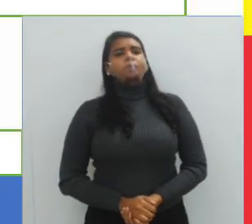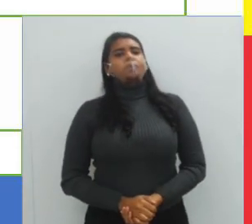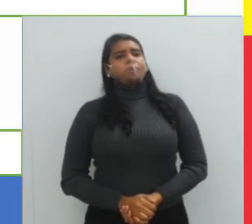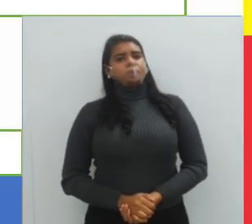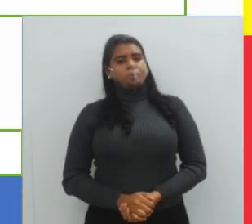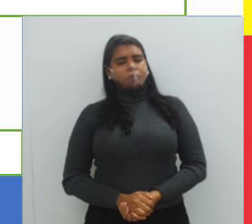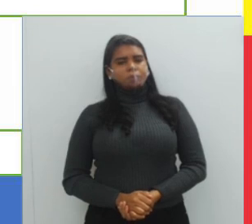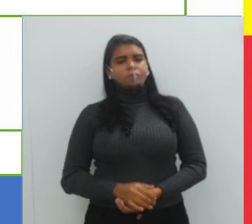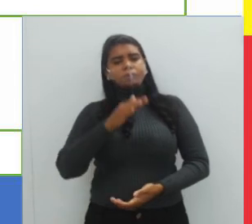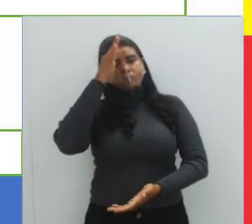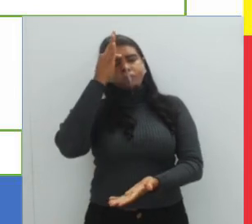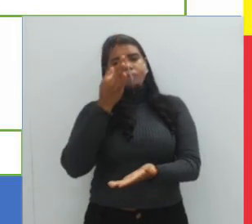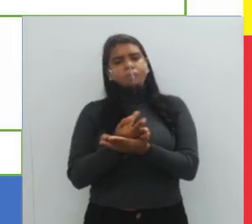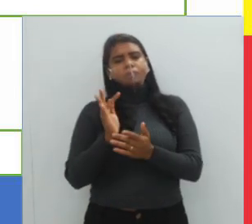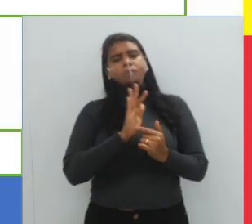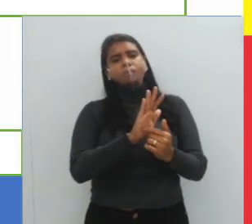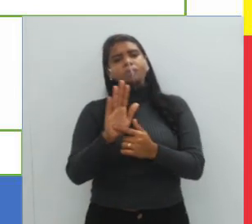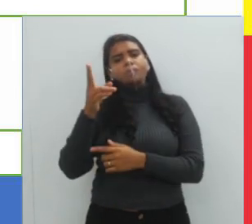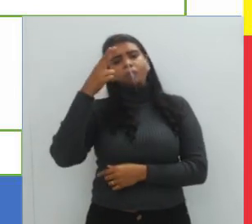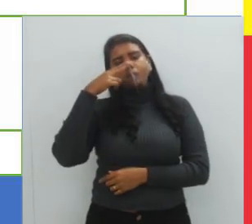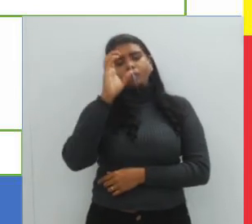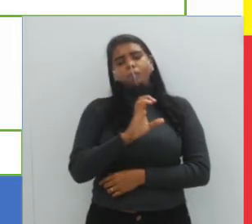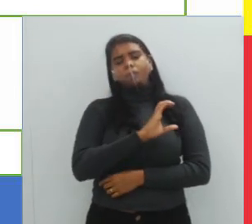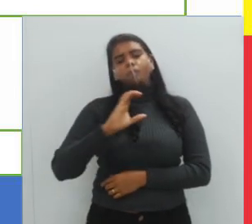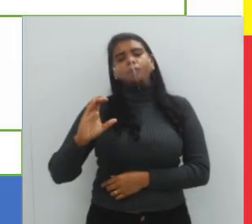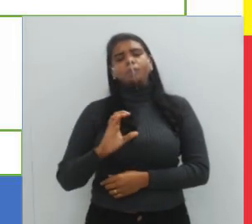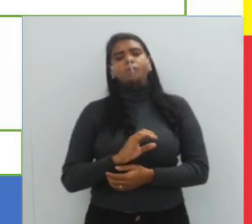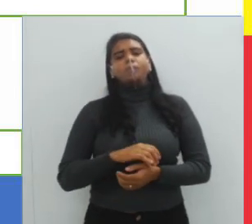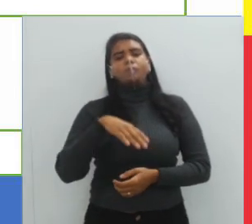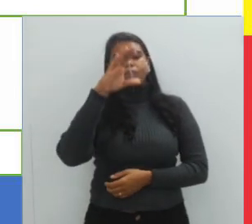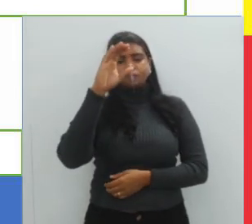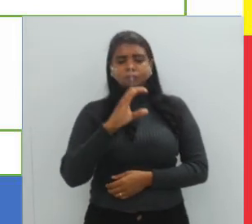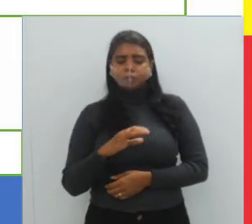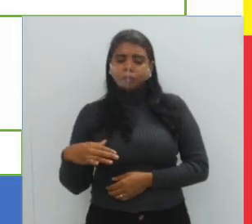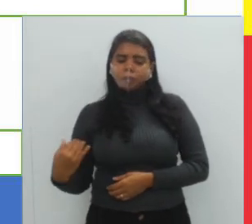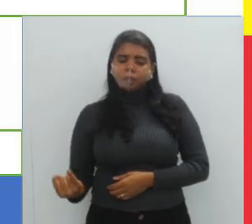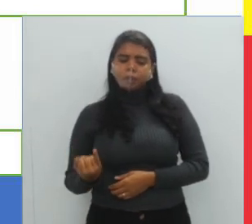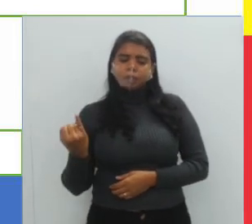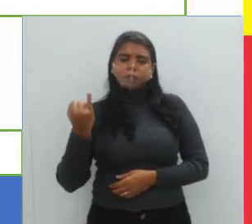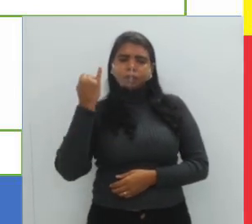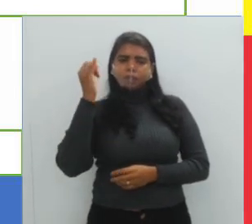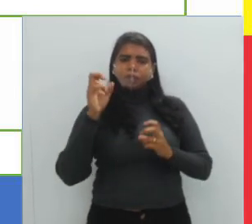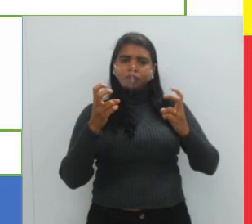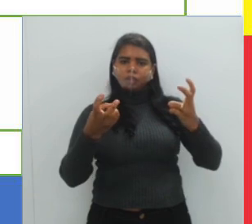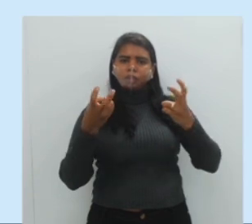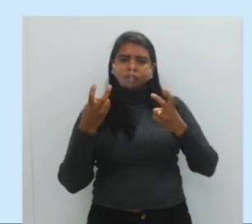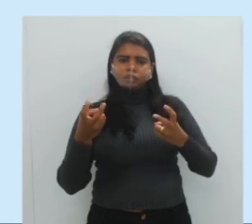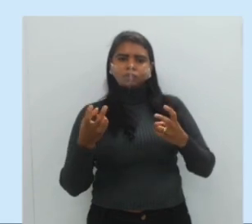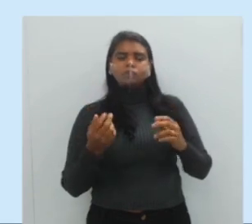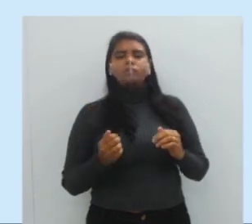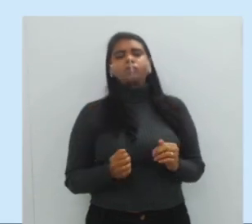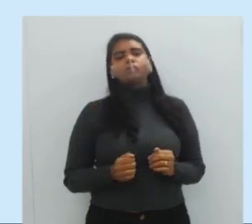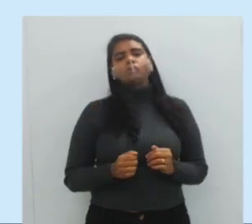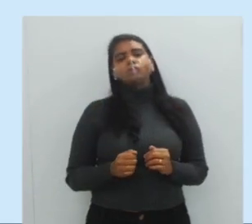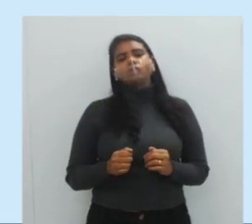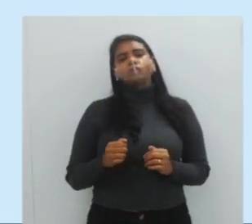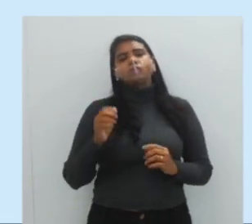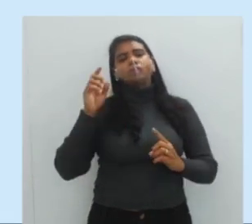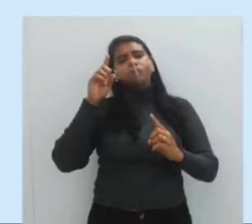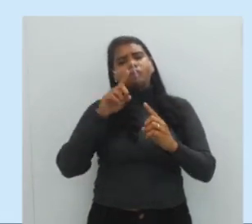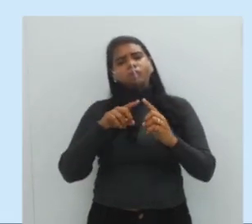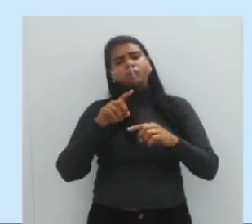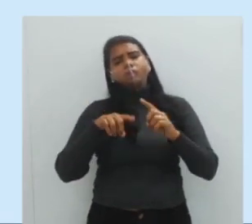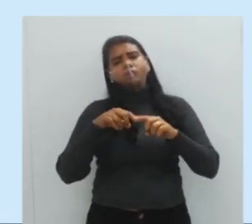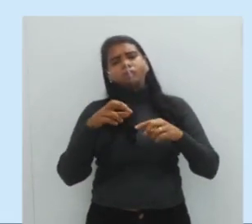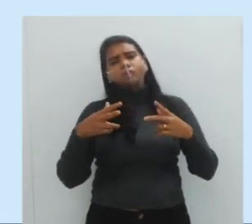uma simbologia da fé cristã católica. Então é importante observar a relação dos